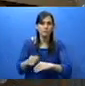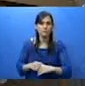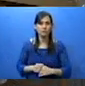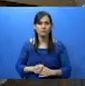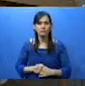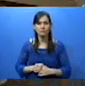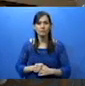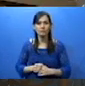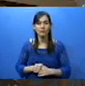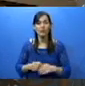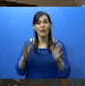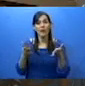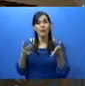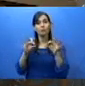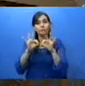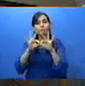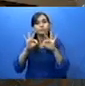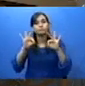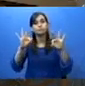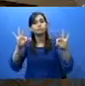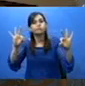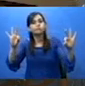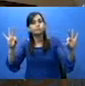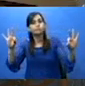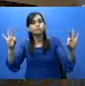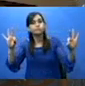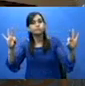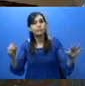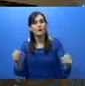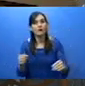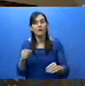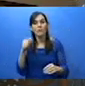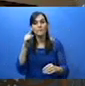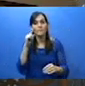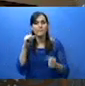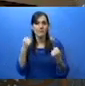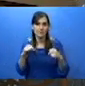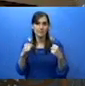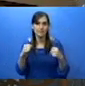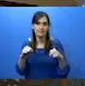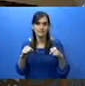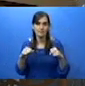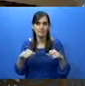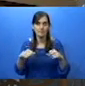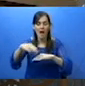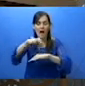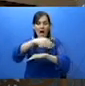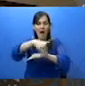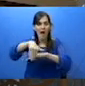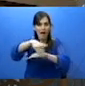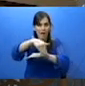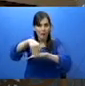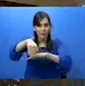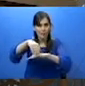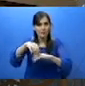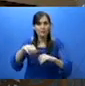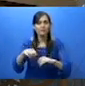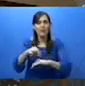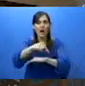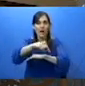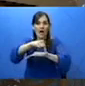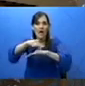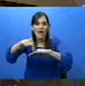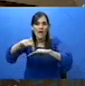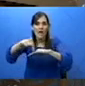de comprimento. Agora aqui nós vamos usar a régua, que é do nosso cotidiano, que nós usamos na